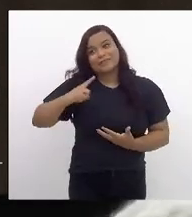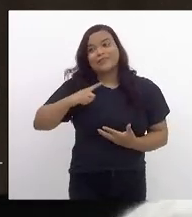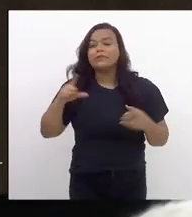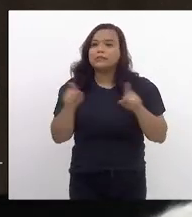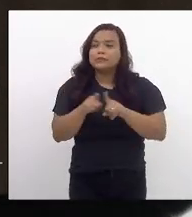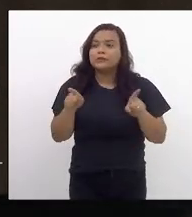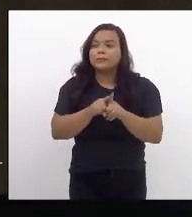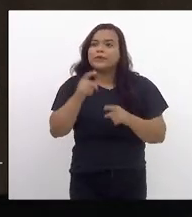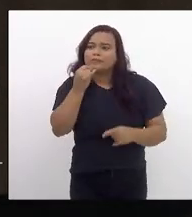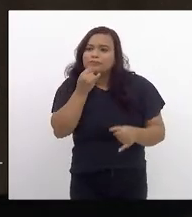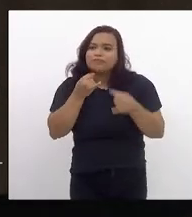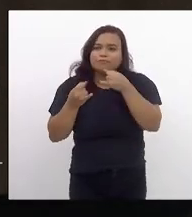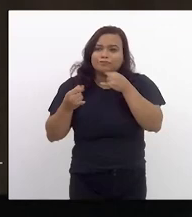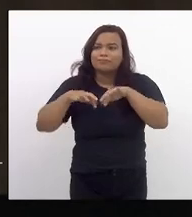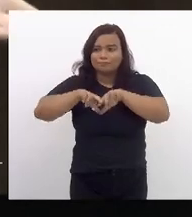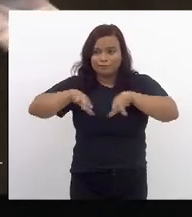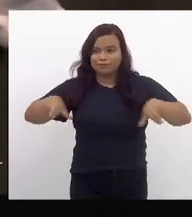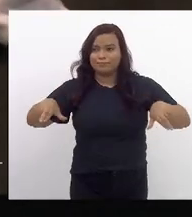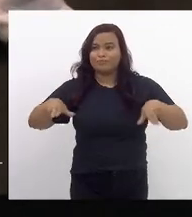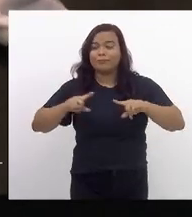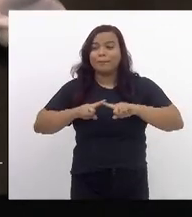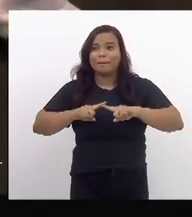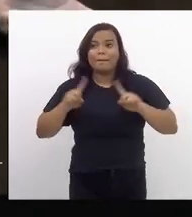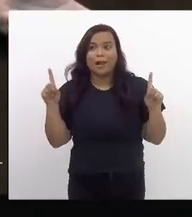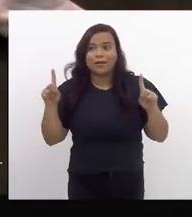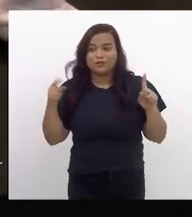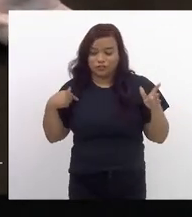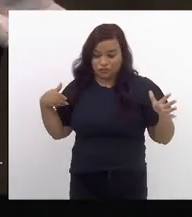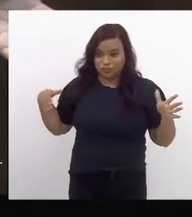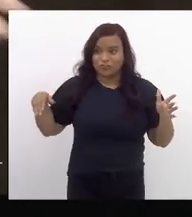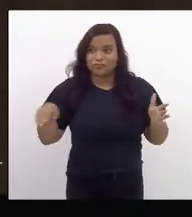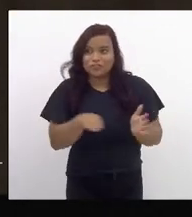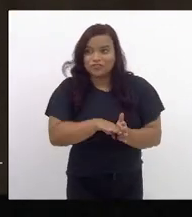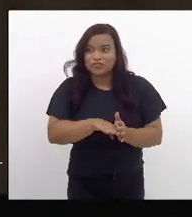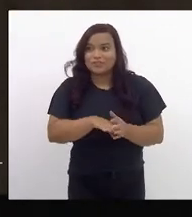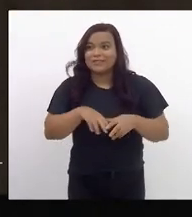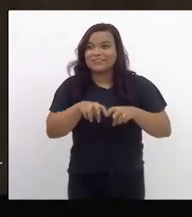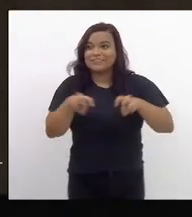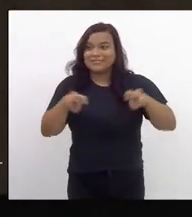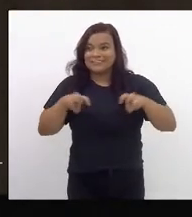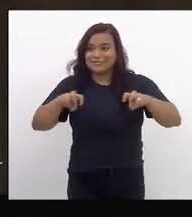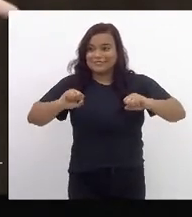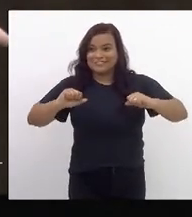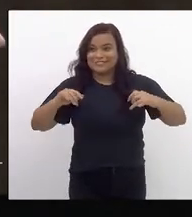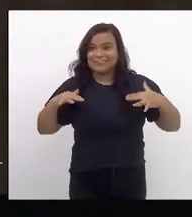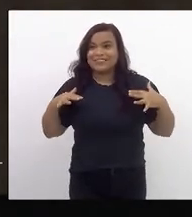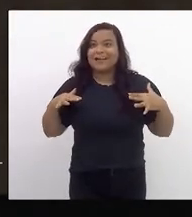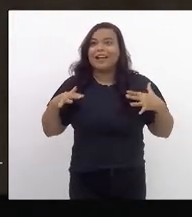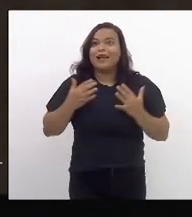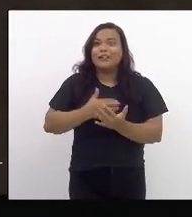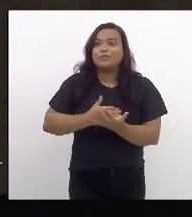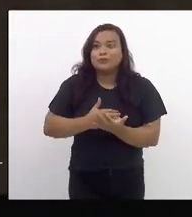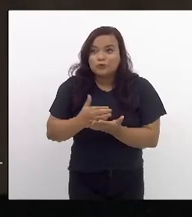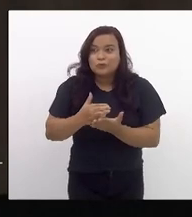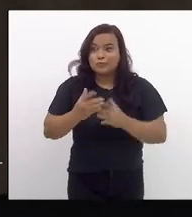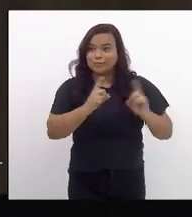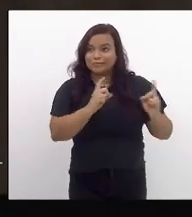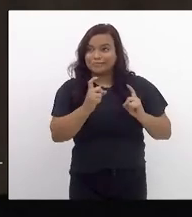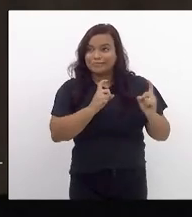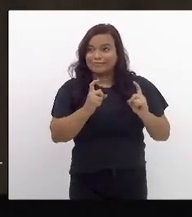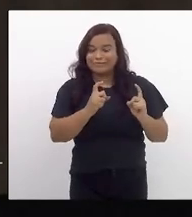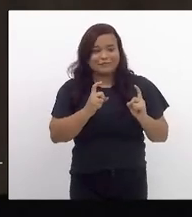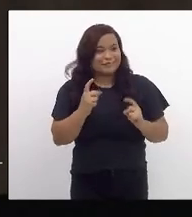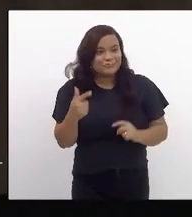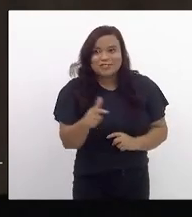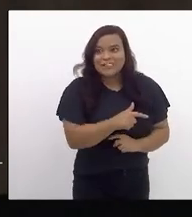muitas tristezas. Mas cheguei aqui em plenário, no expediente inicial não estava assim, mas agora mudou,